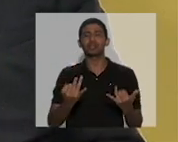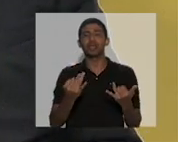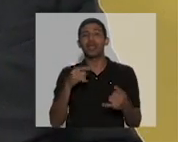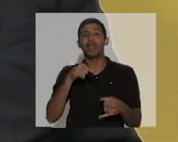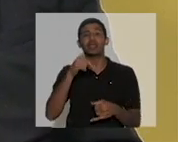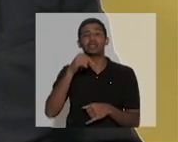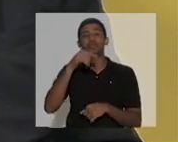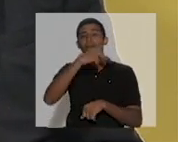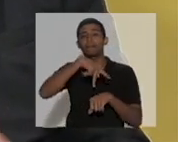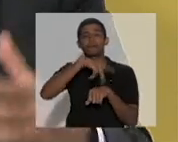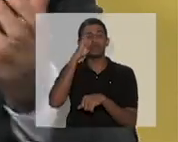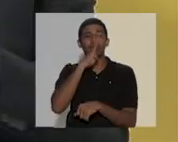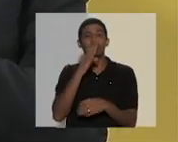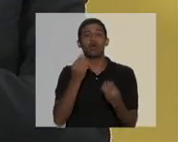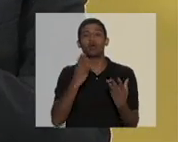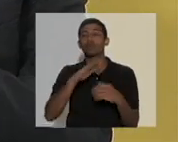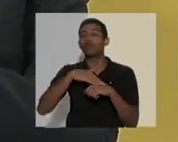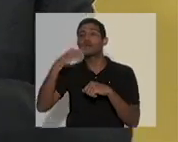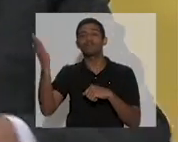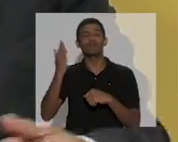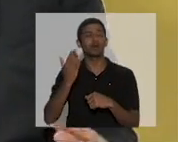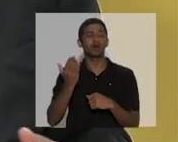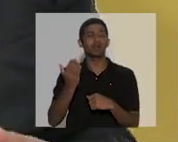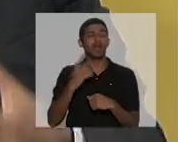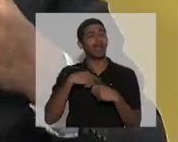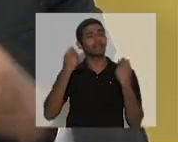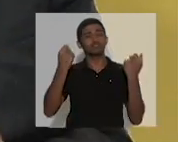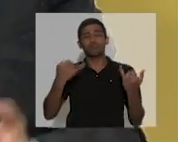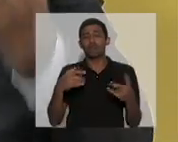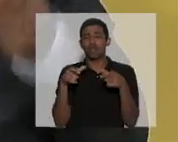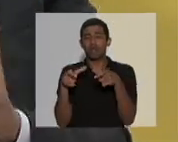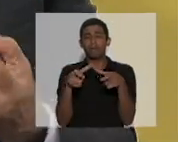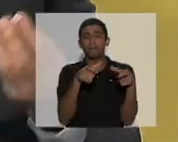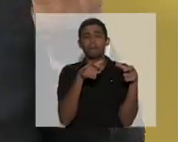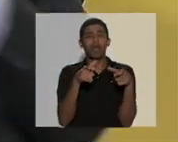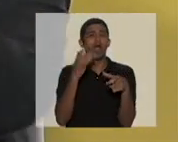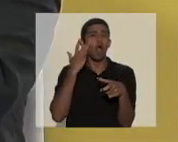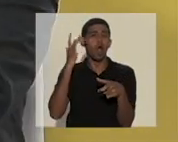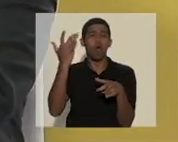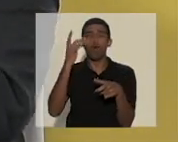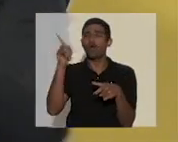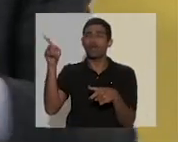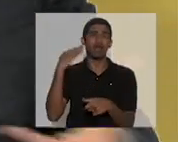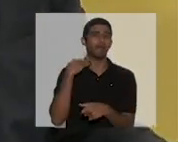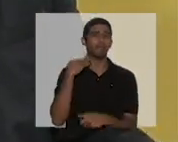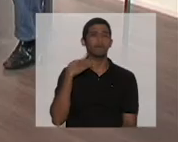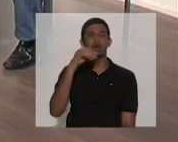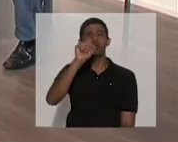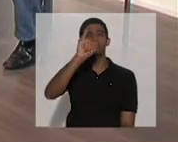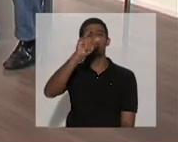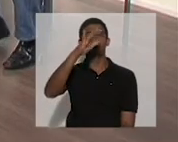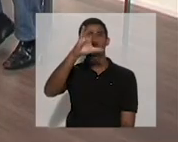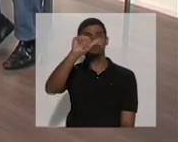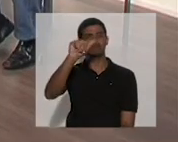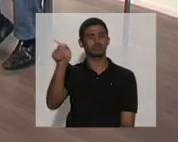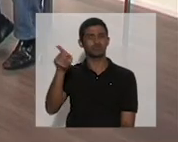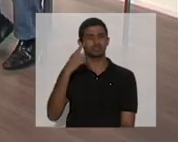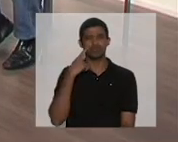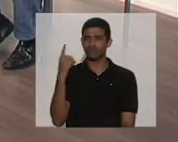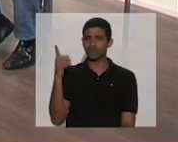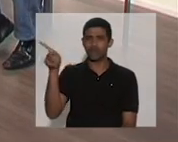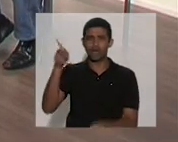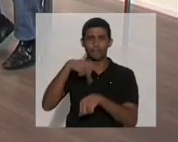imagem do Brasil. Aí o pessoal fala que tinha não sei quantas barras de ouro num banco na Suíça. Na Suíça. E a Suíça não